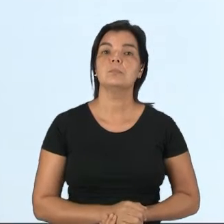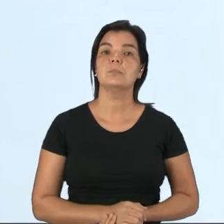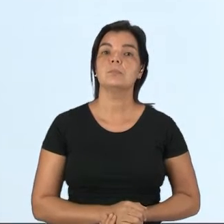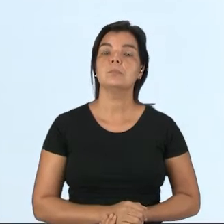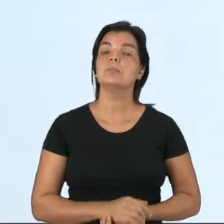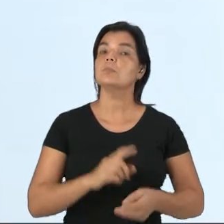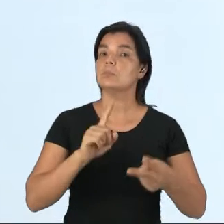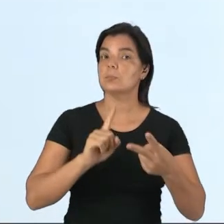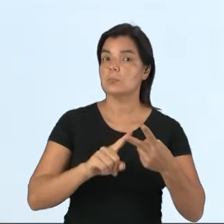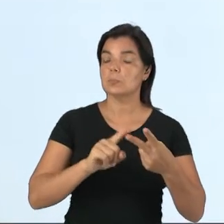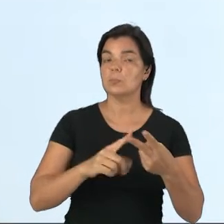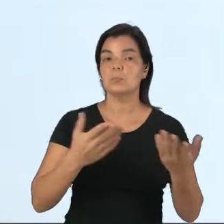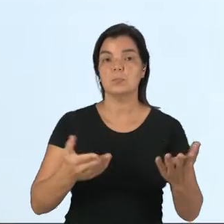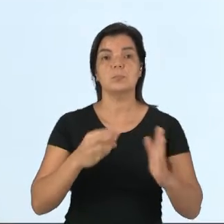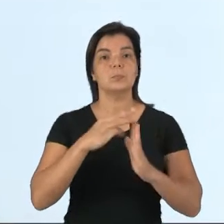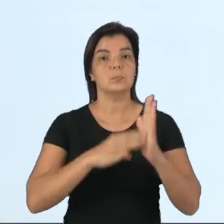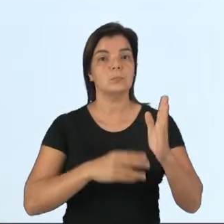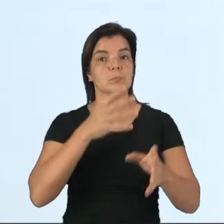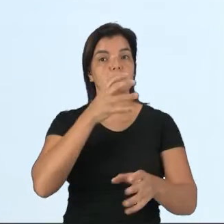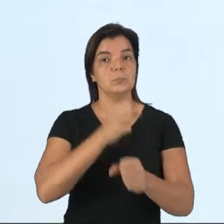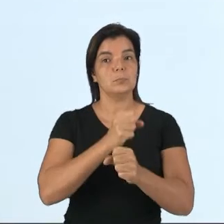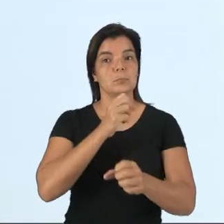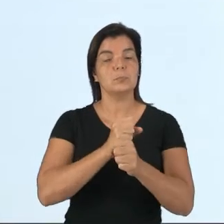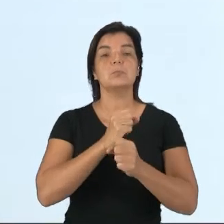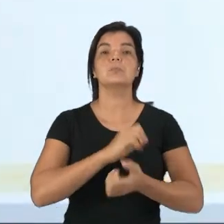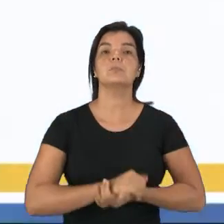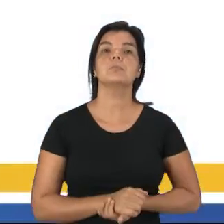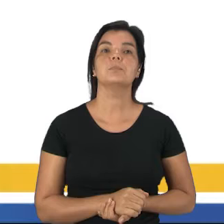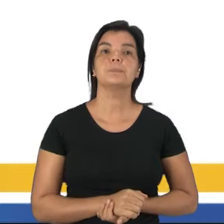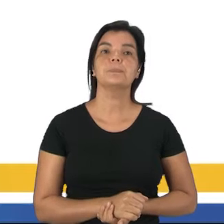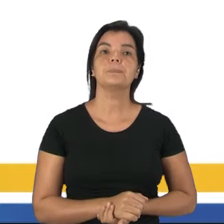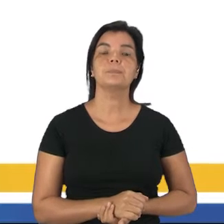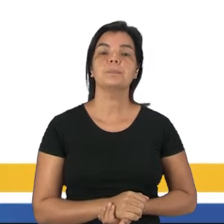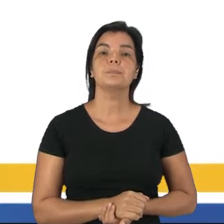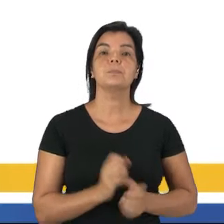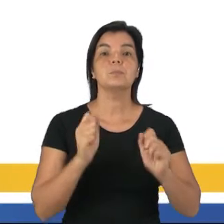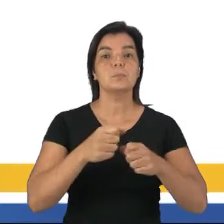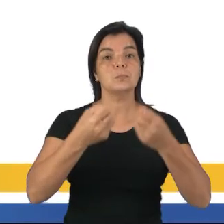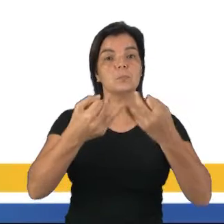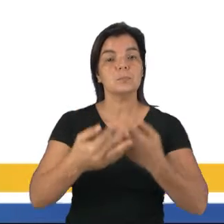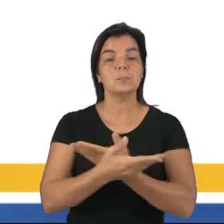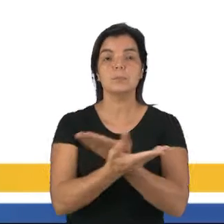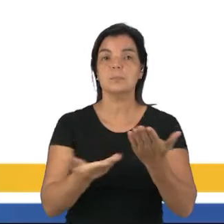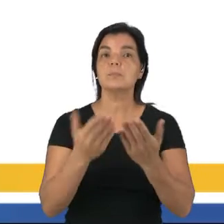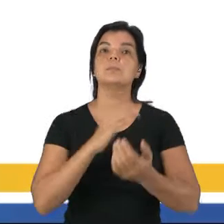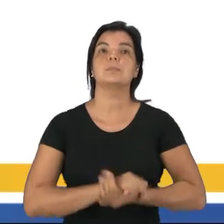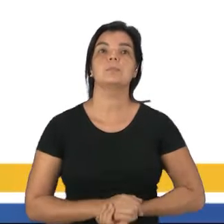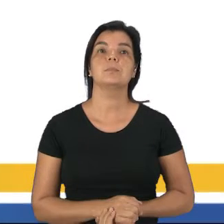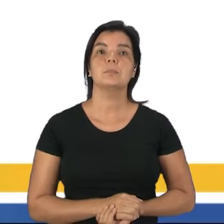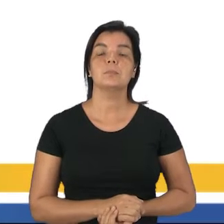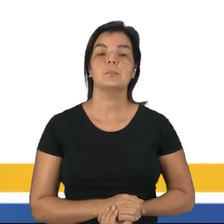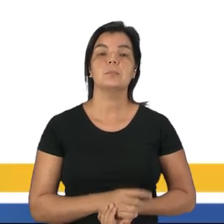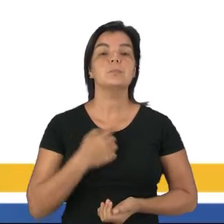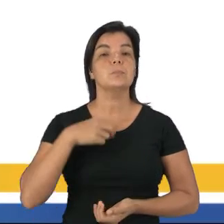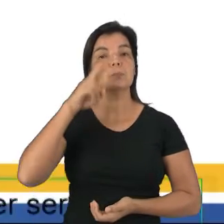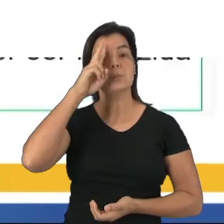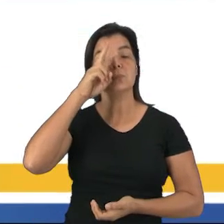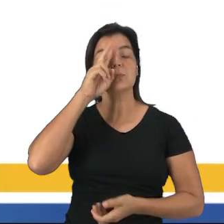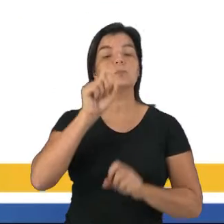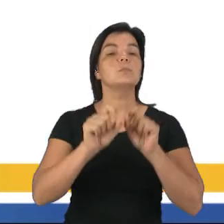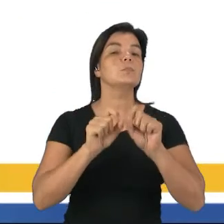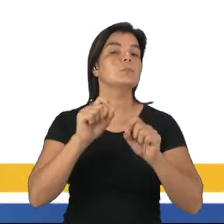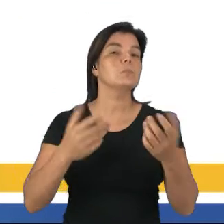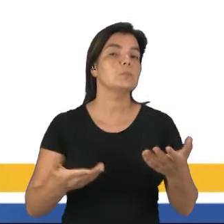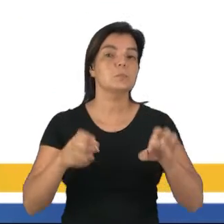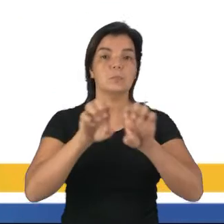Então, esse é, no caso, o método da adição. O que a gente pode falar aqui para vocês? Né? A gente tem que relembrar um